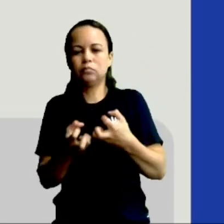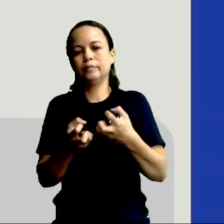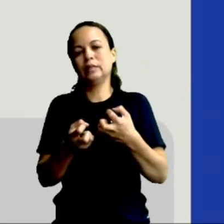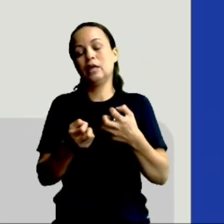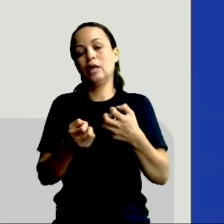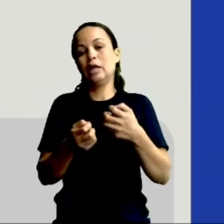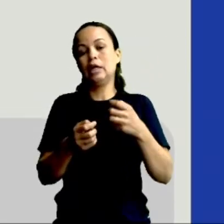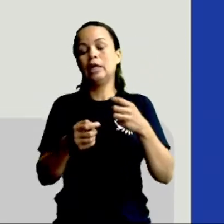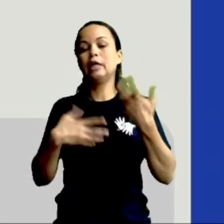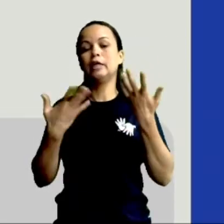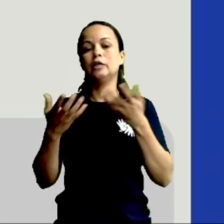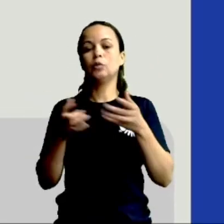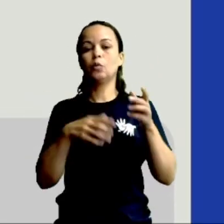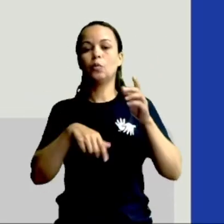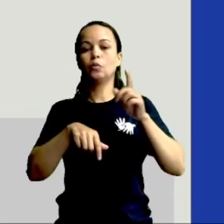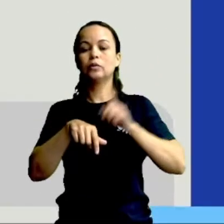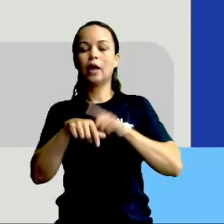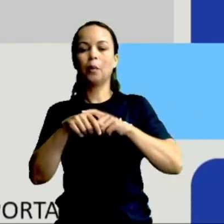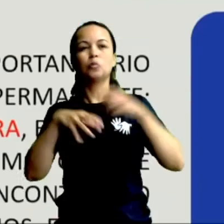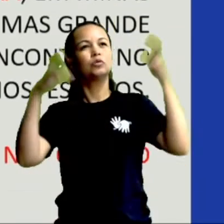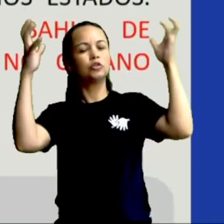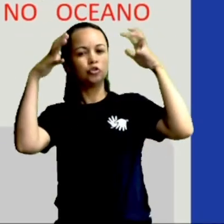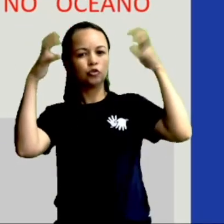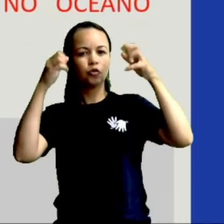de chuva, ele enche novamente.